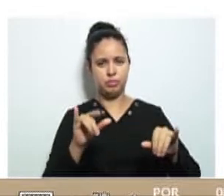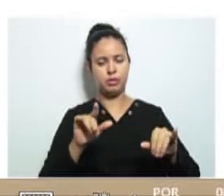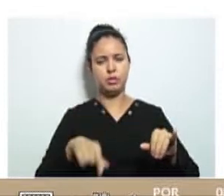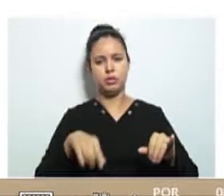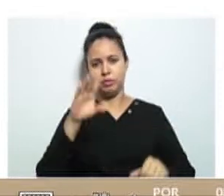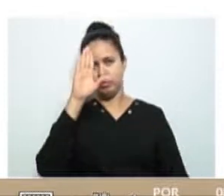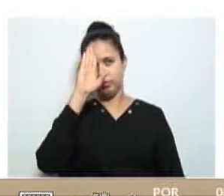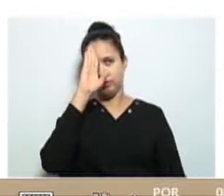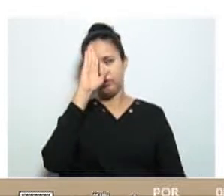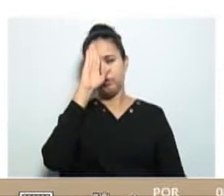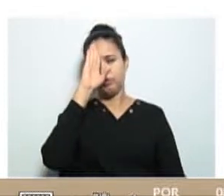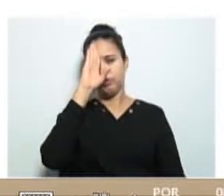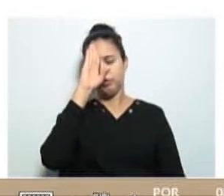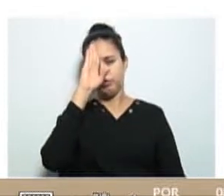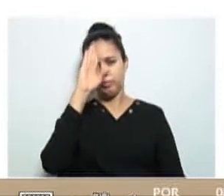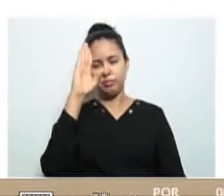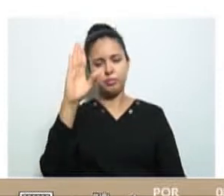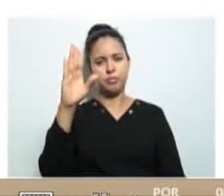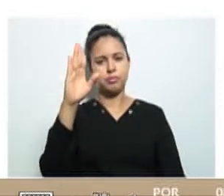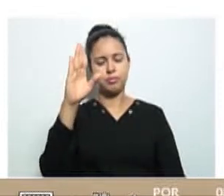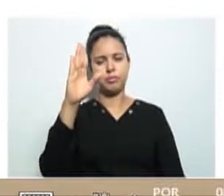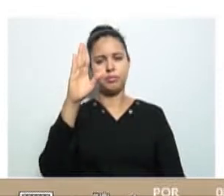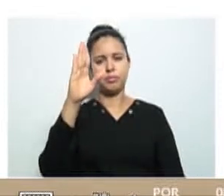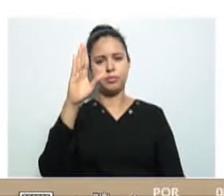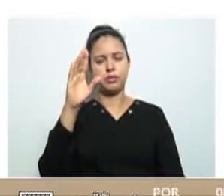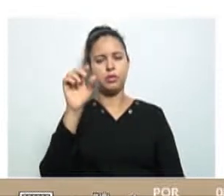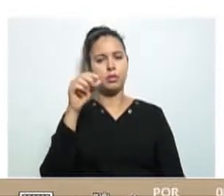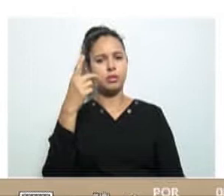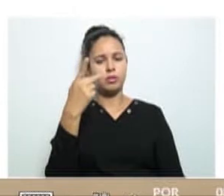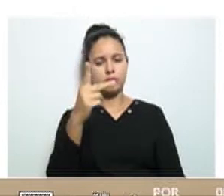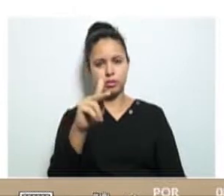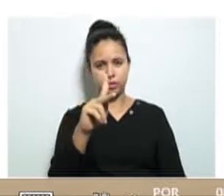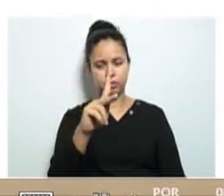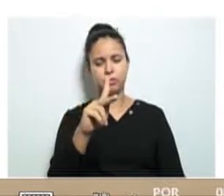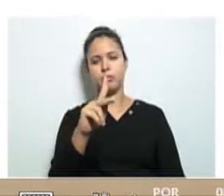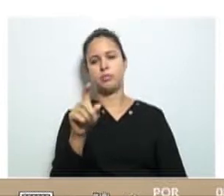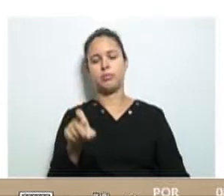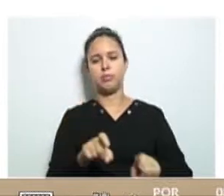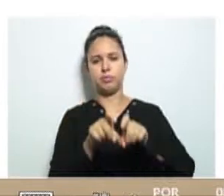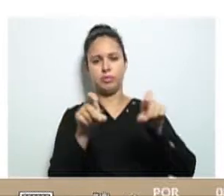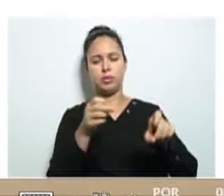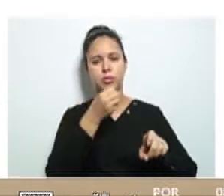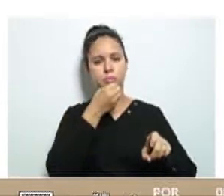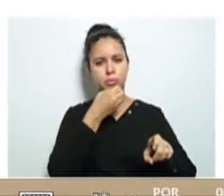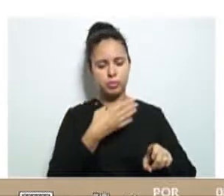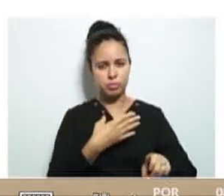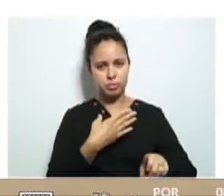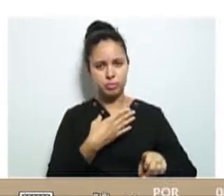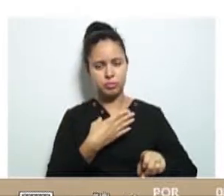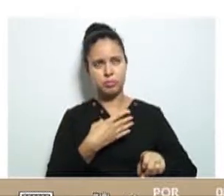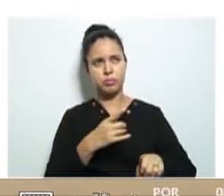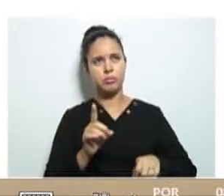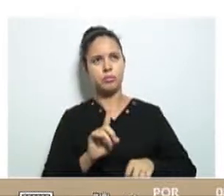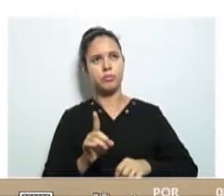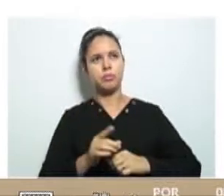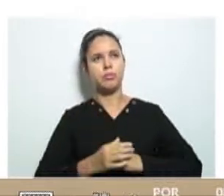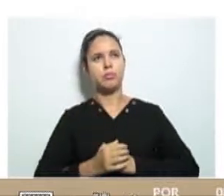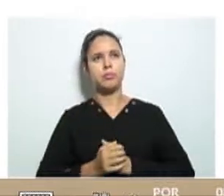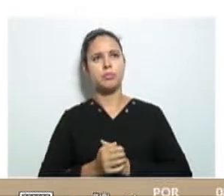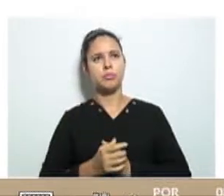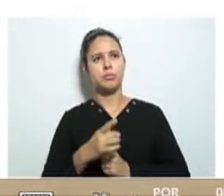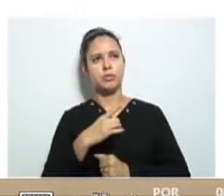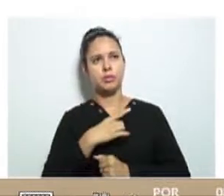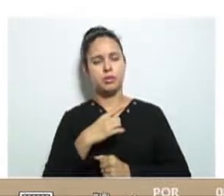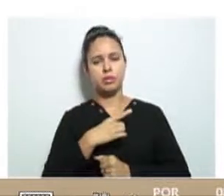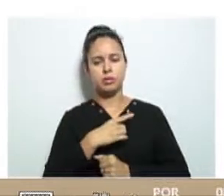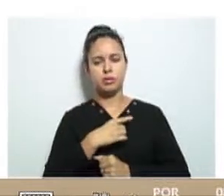as que vão definir se o seu computador é bom ou não, tá? Core i7 é um dos melhores, né? A gente tem o